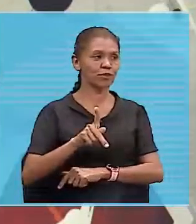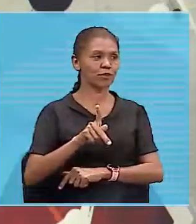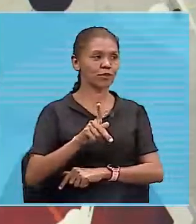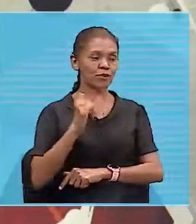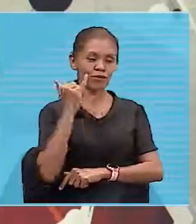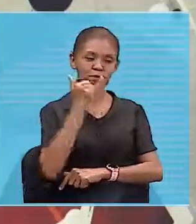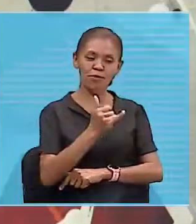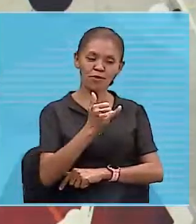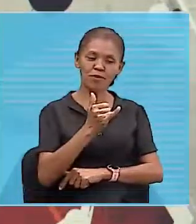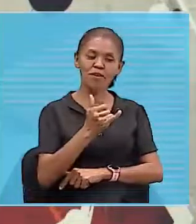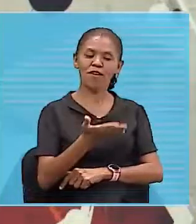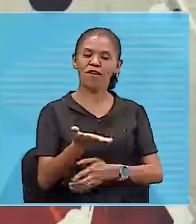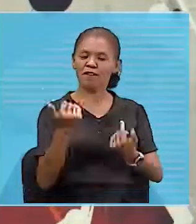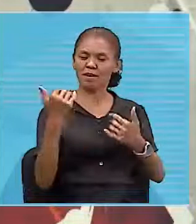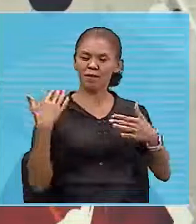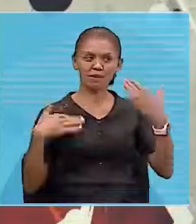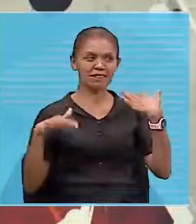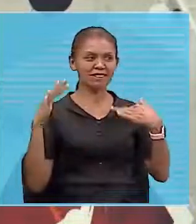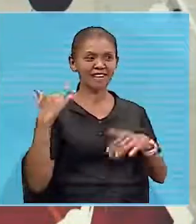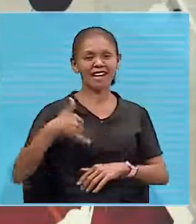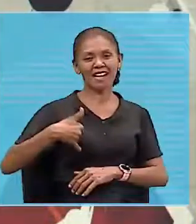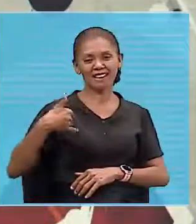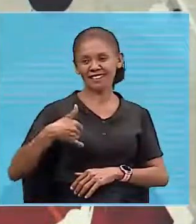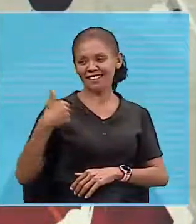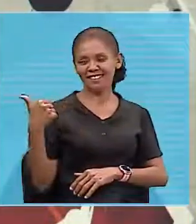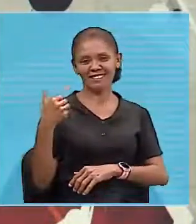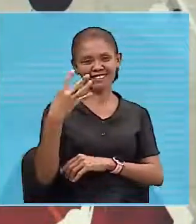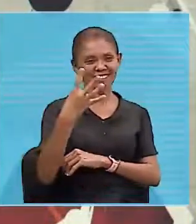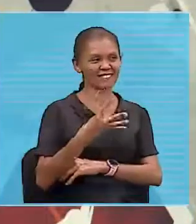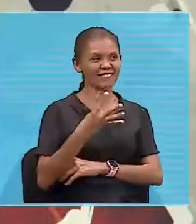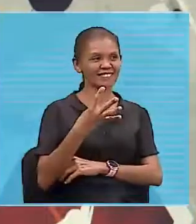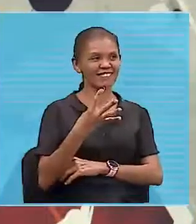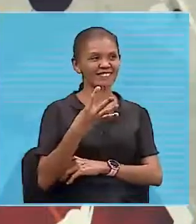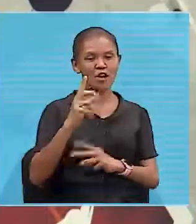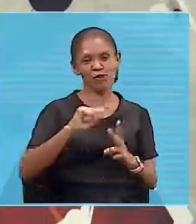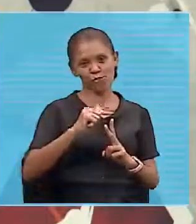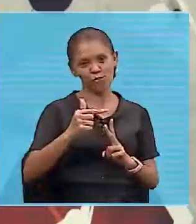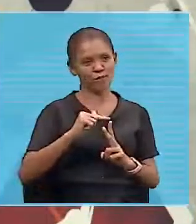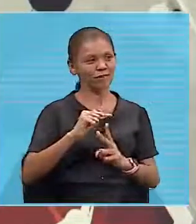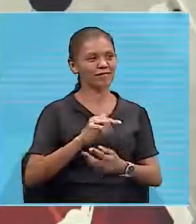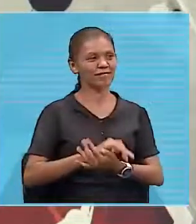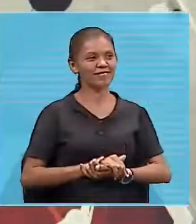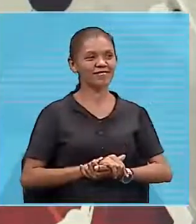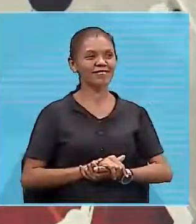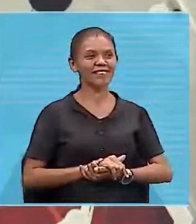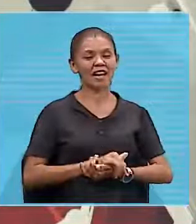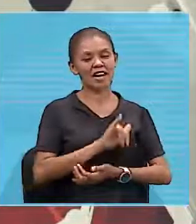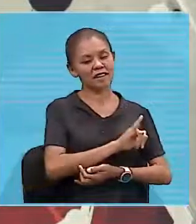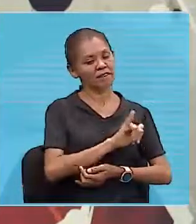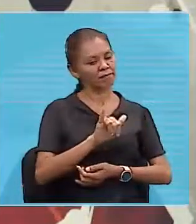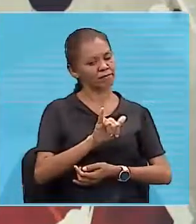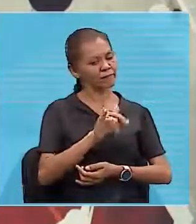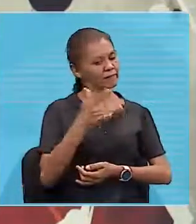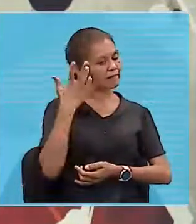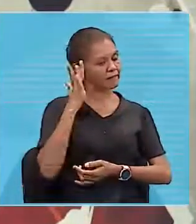mamãe esse rapaz não sei dirigir não a idade 14 anos nós dois esse rapaz não sei dirigir Não